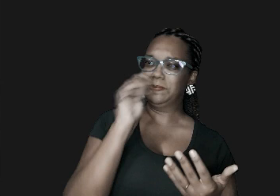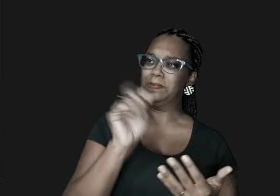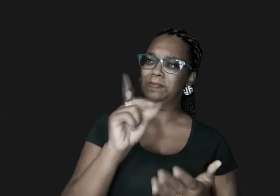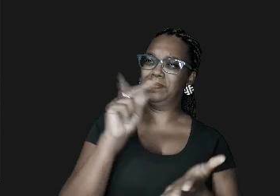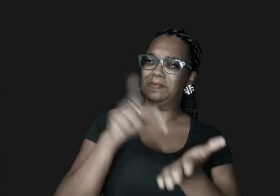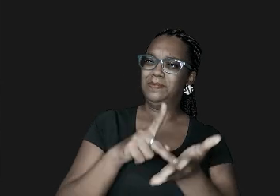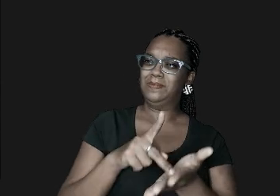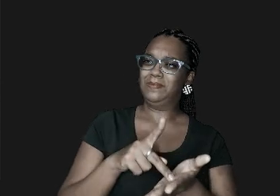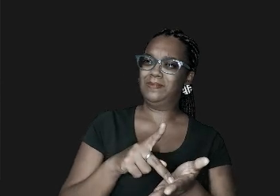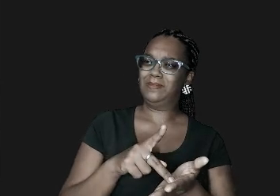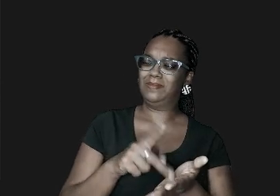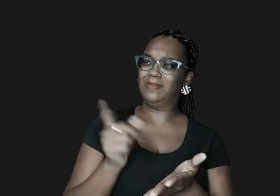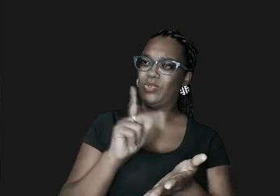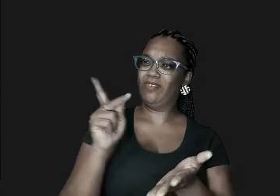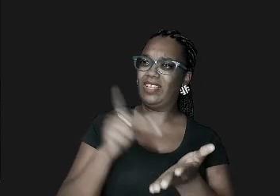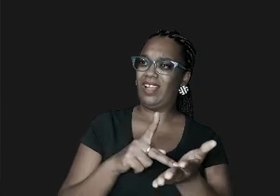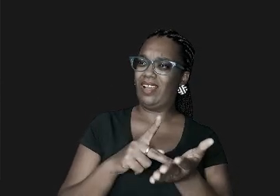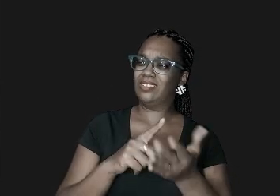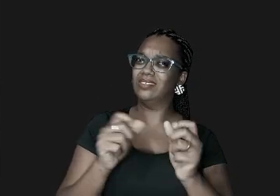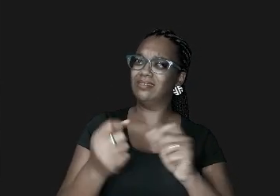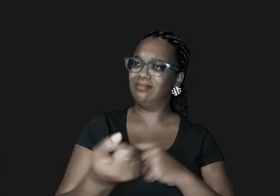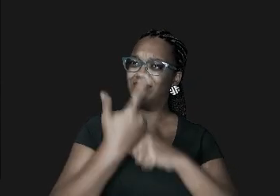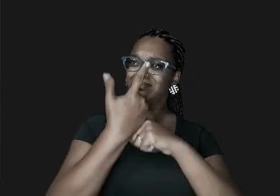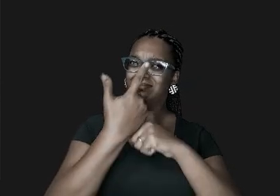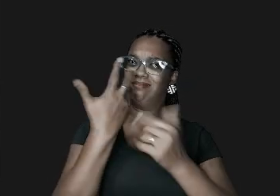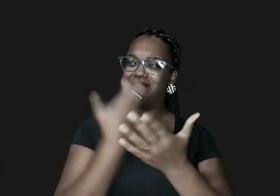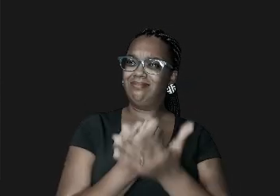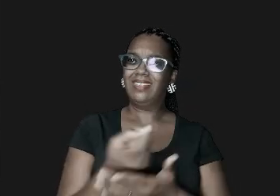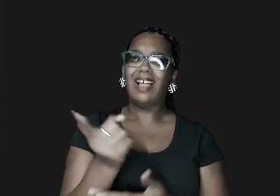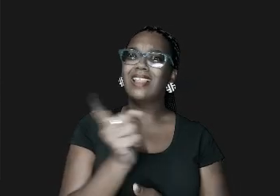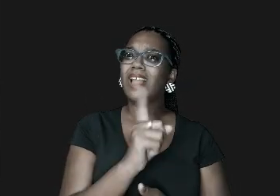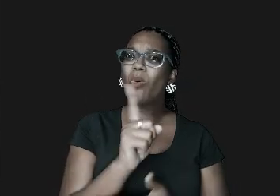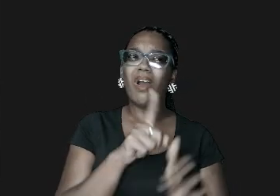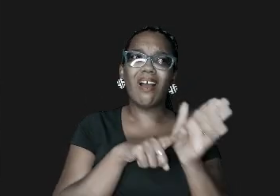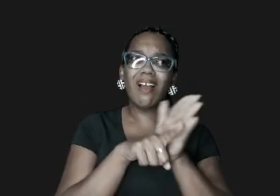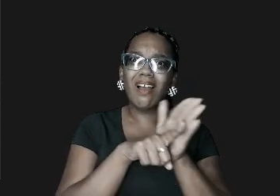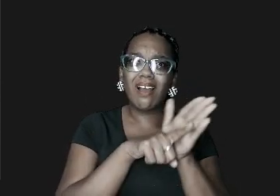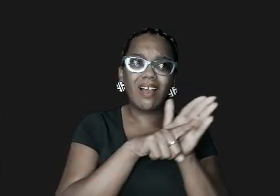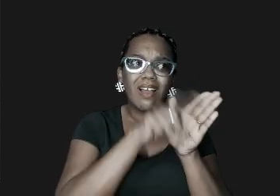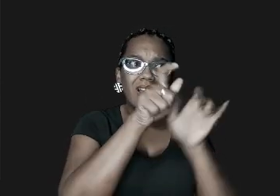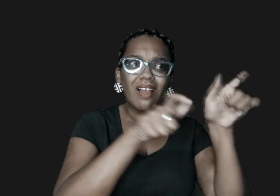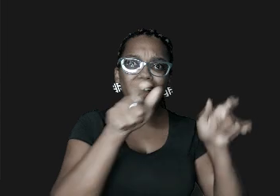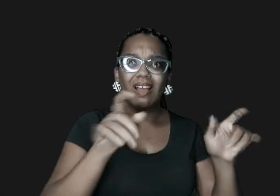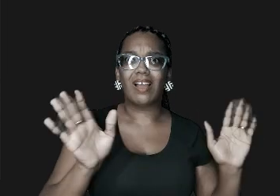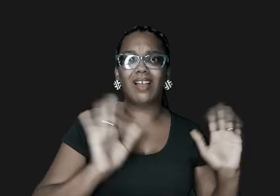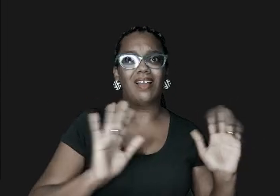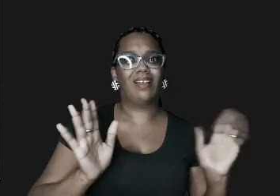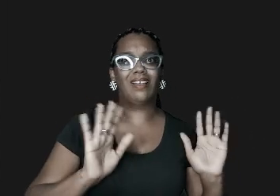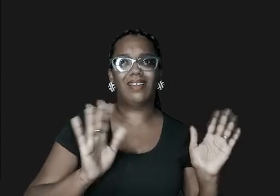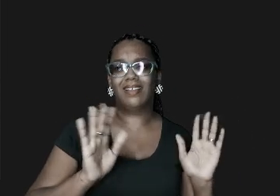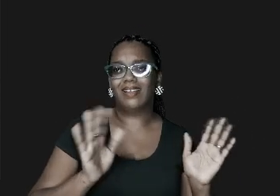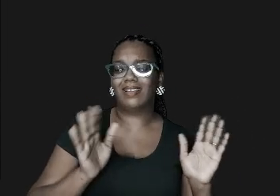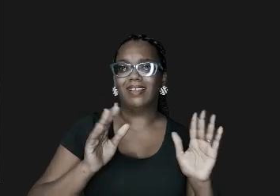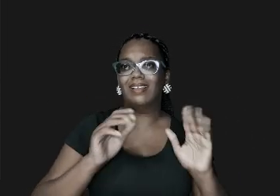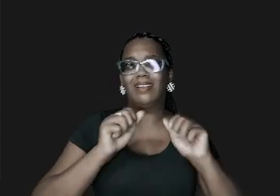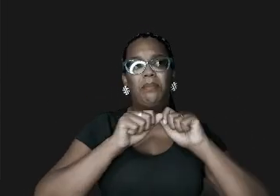então assim não é verdade isso não é verdade eu acho que vale registrar aqui não não é uma investigação dessas pessoas